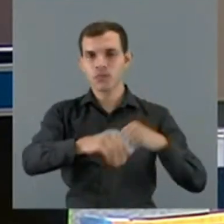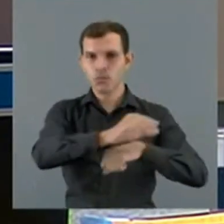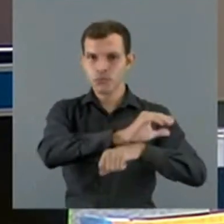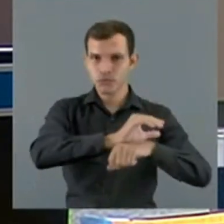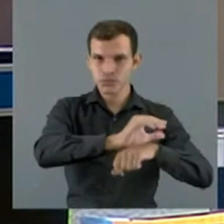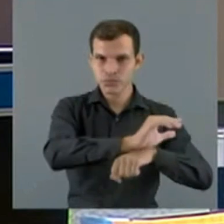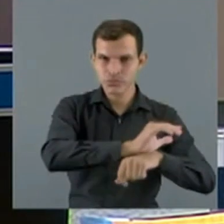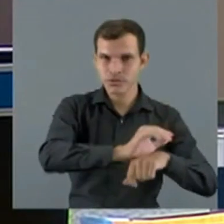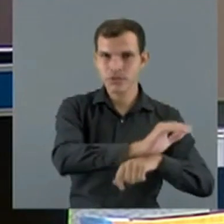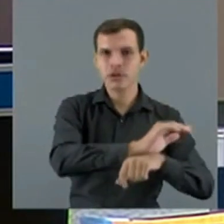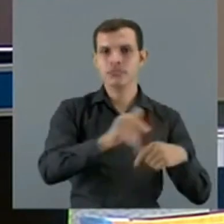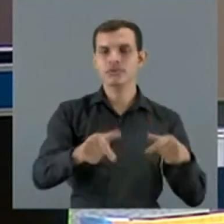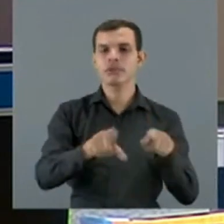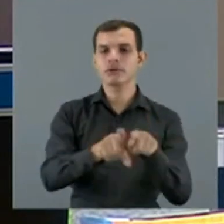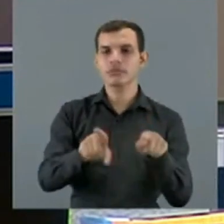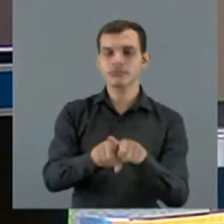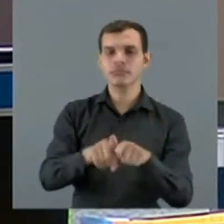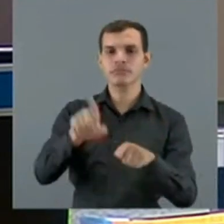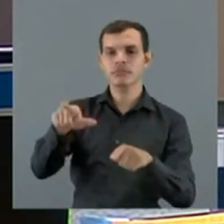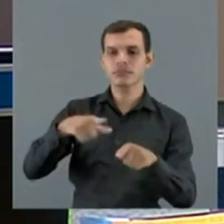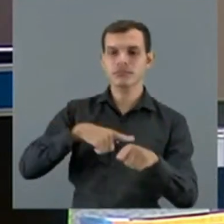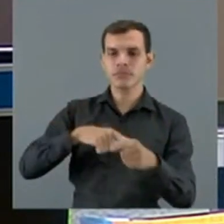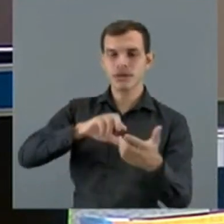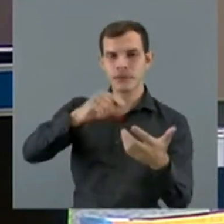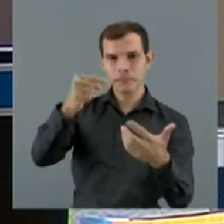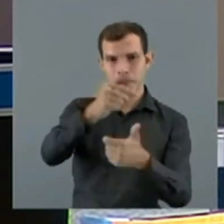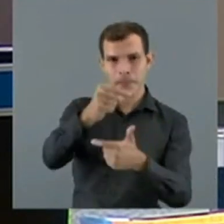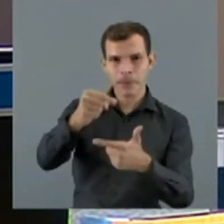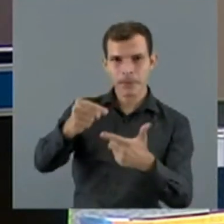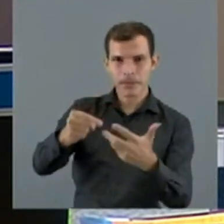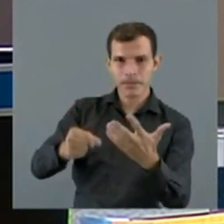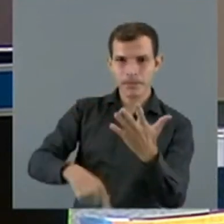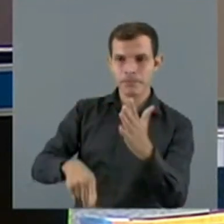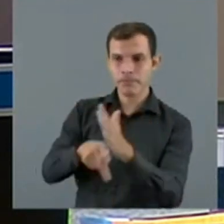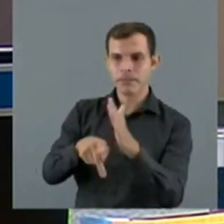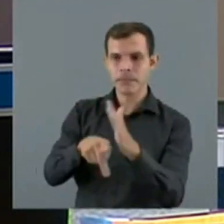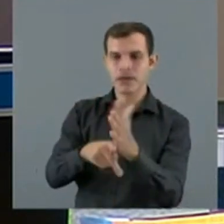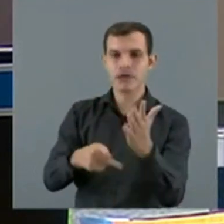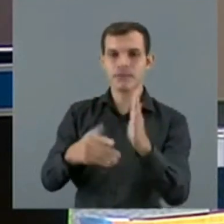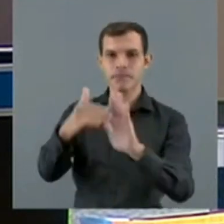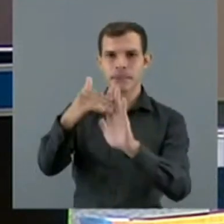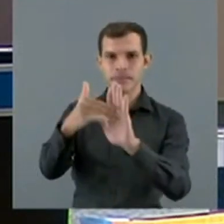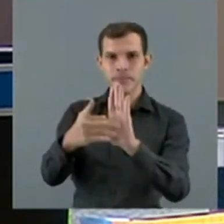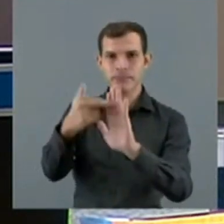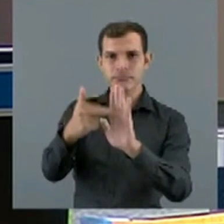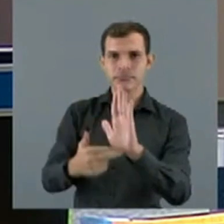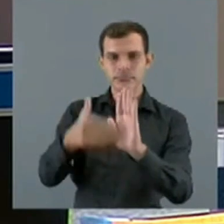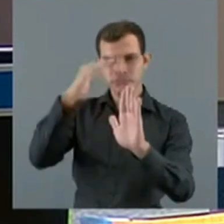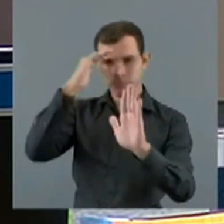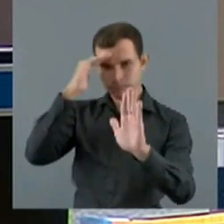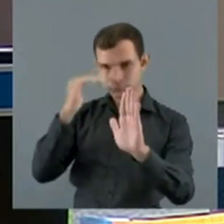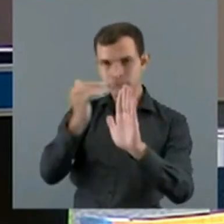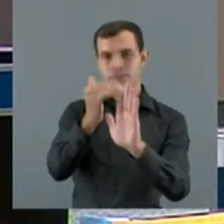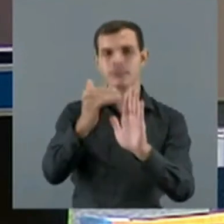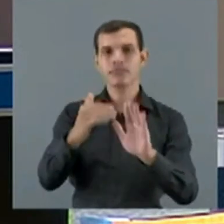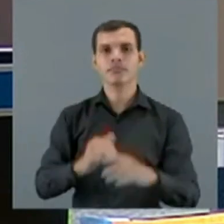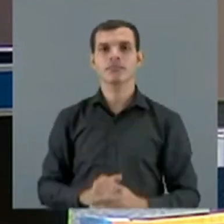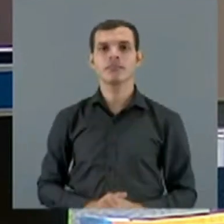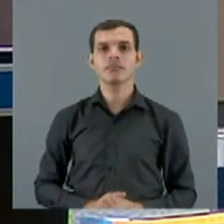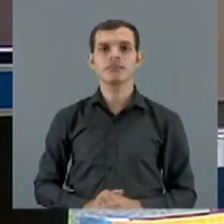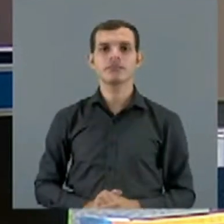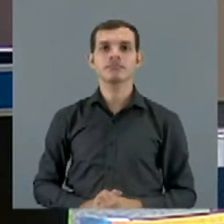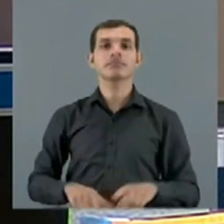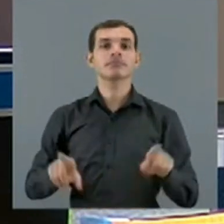de suas atribuições constitucionalmente estabelecidas e, sobretudo, aos precedentes